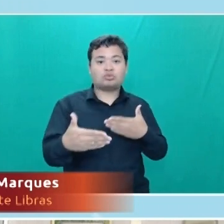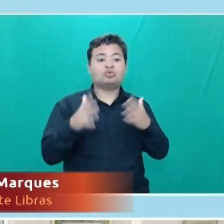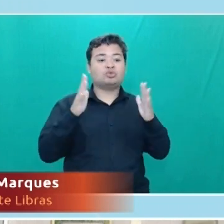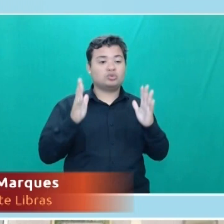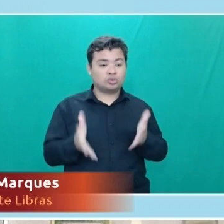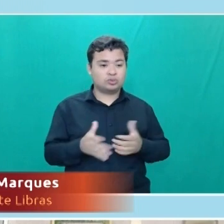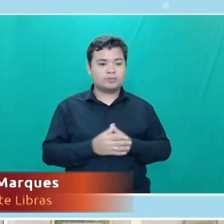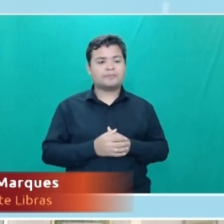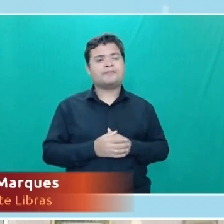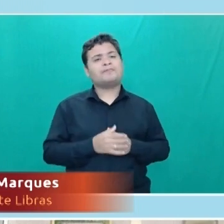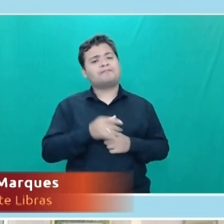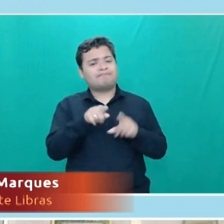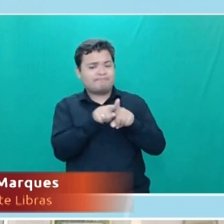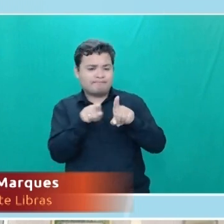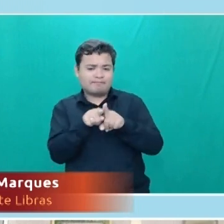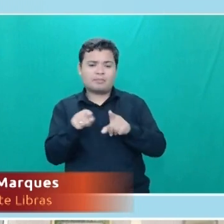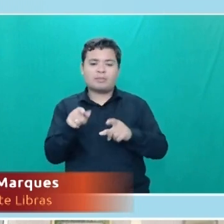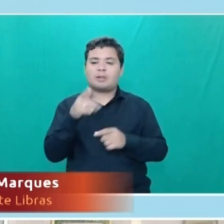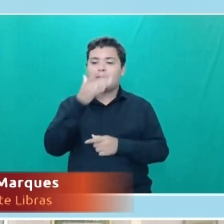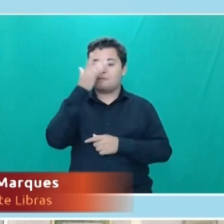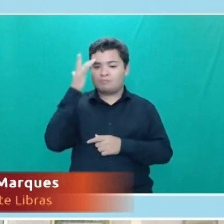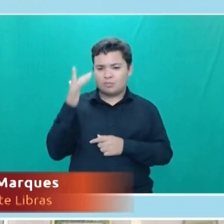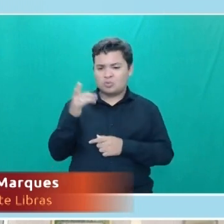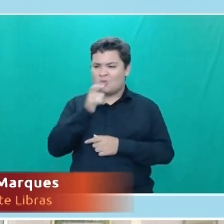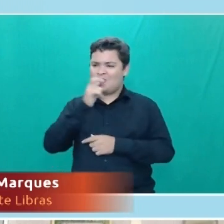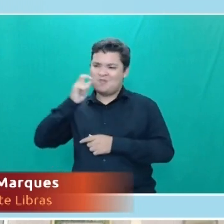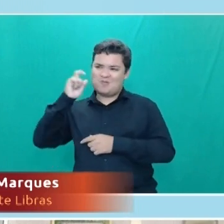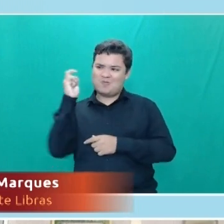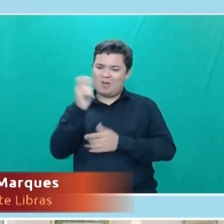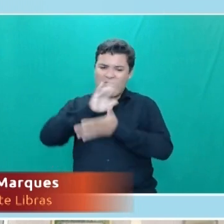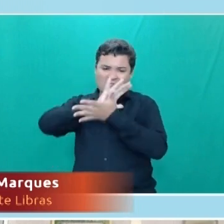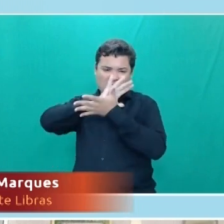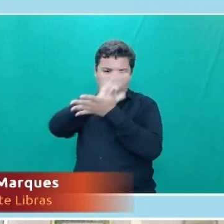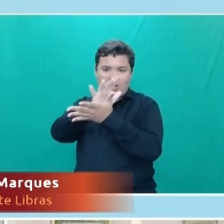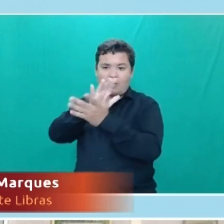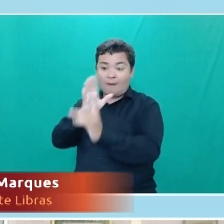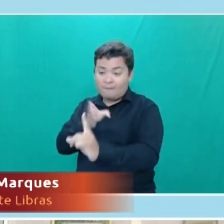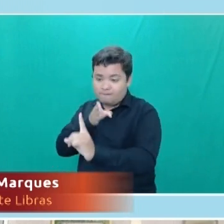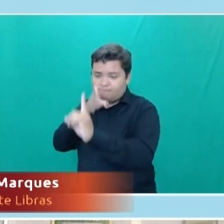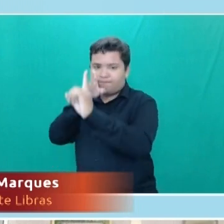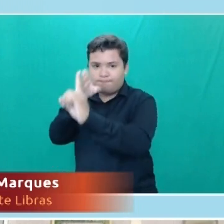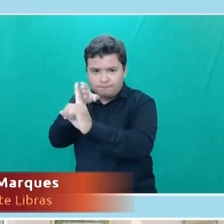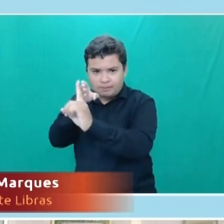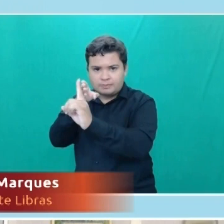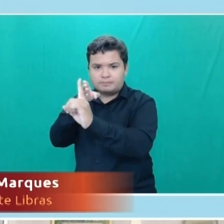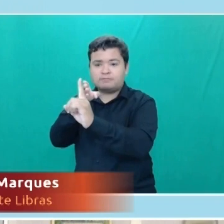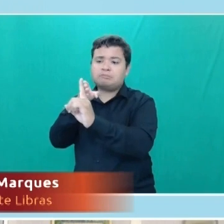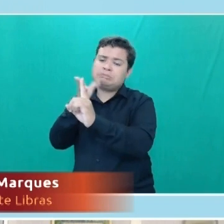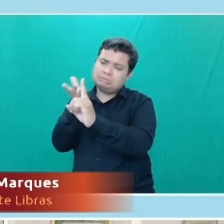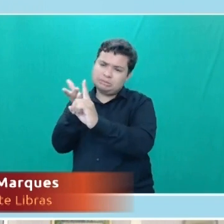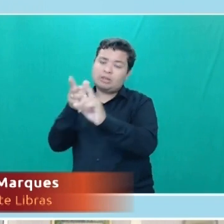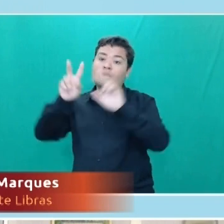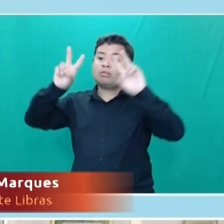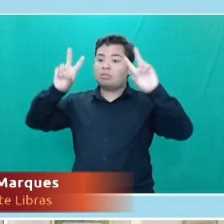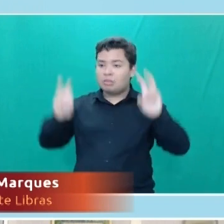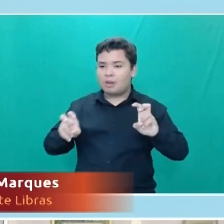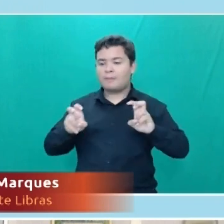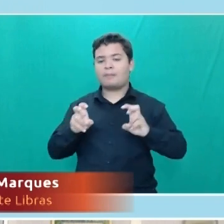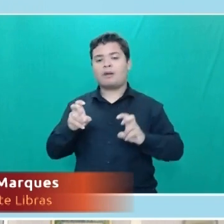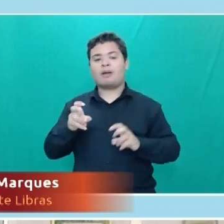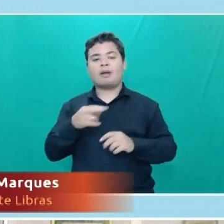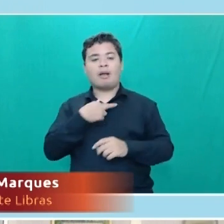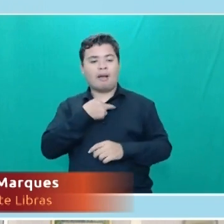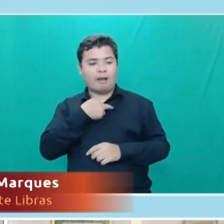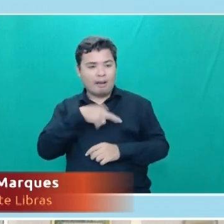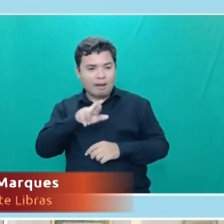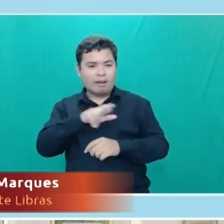ataques pessoais, individuais, né, que venham relacionados à raça, a credo, né, a orientação sexual como